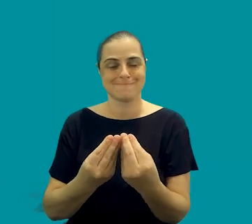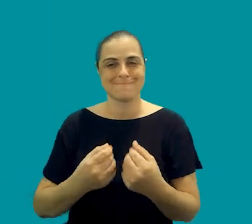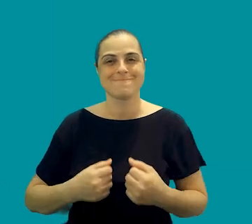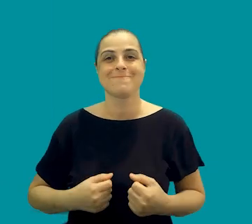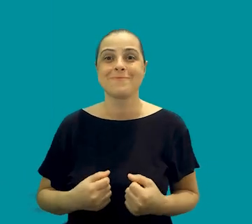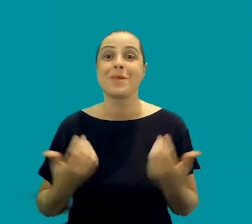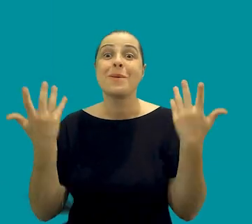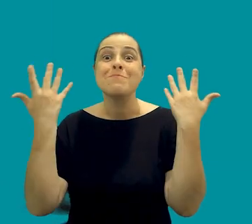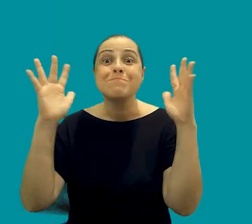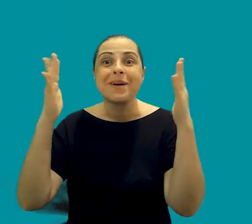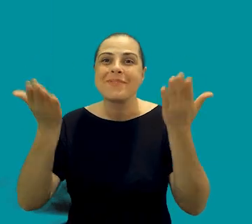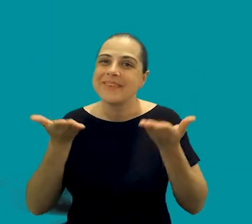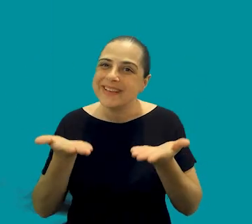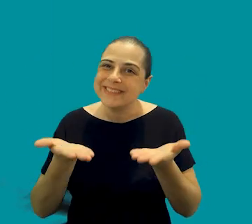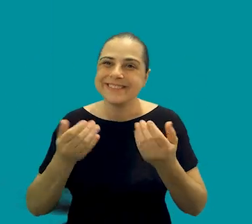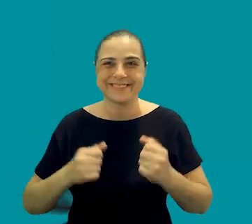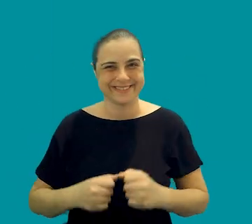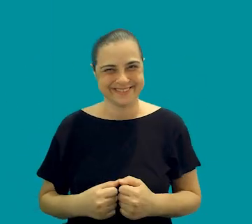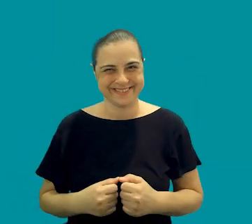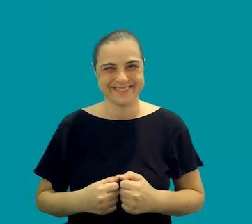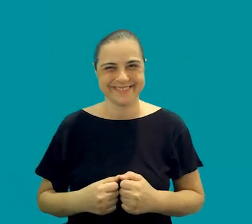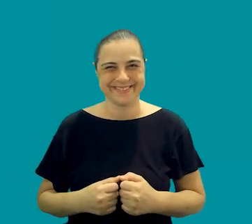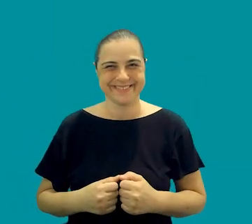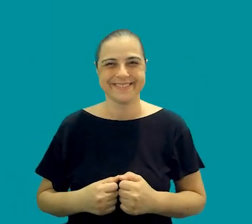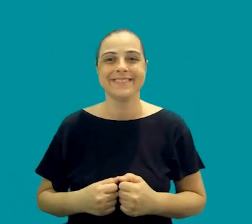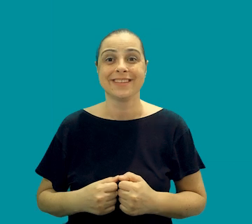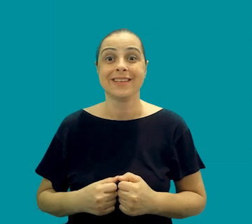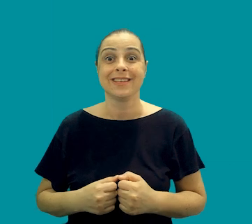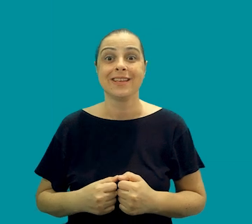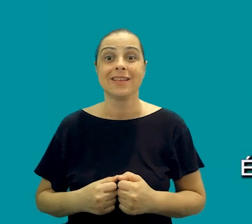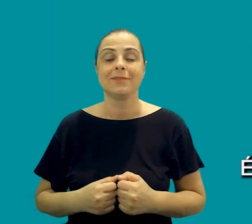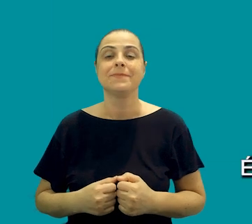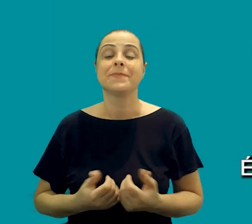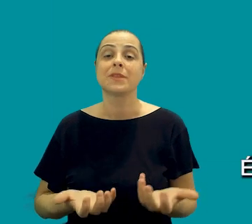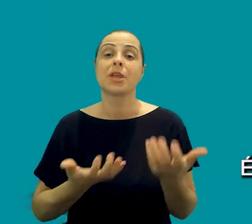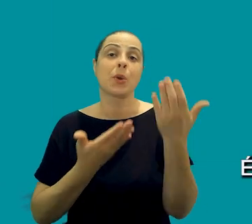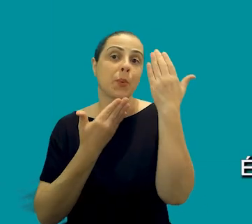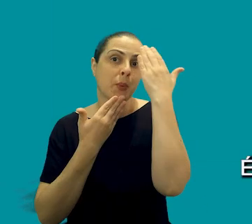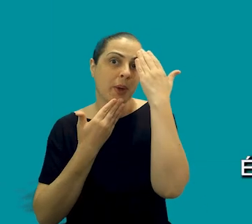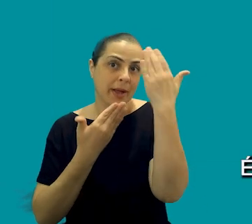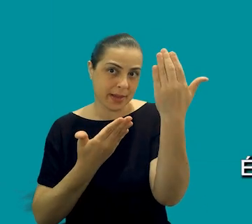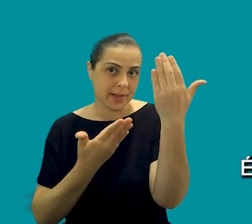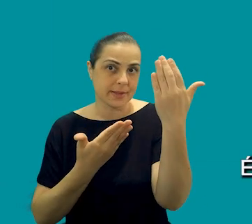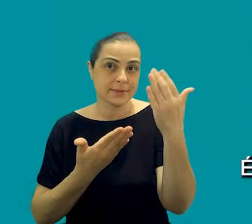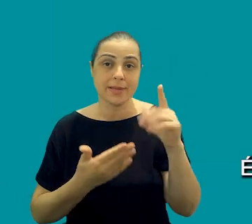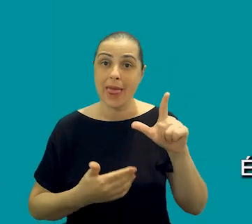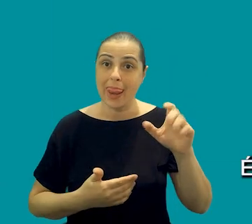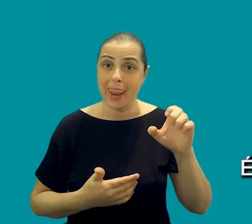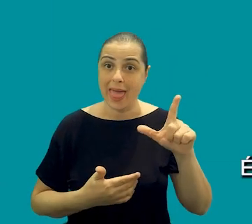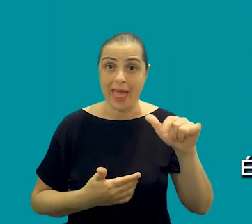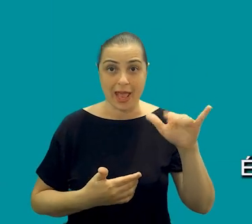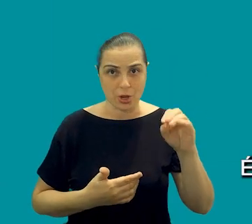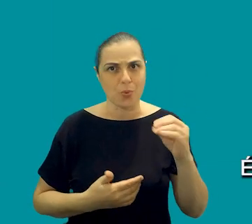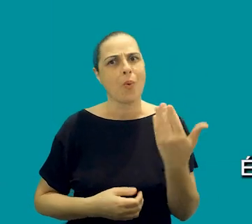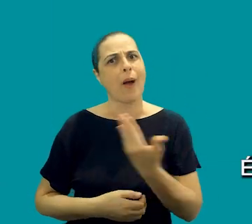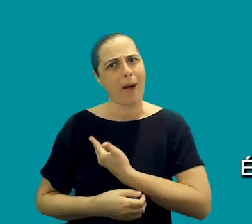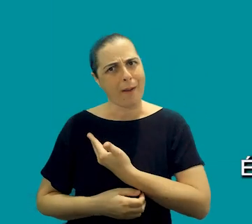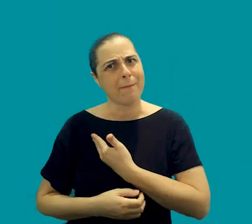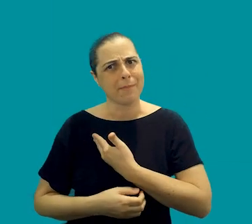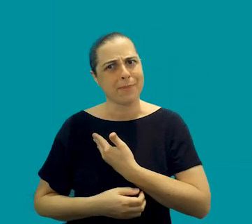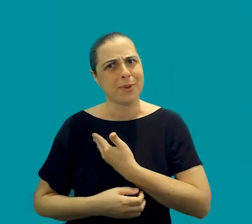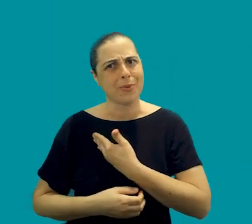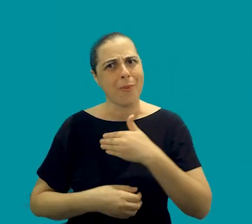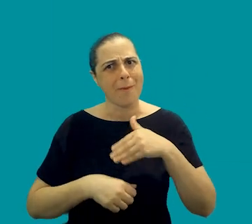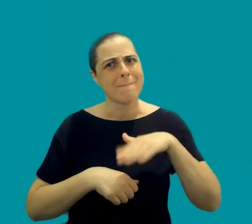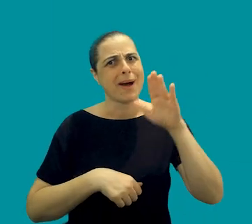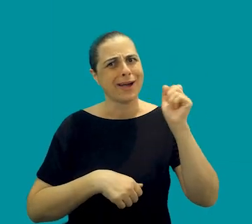Trabalho no sentido geral, né? Parabéns a vocês aí. Eu queria agradecer, o Lélio é mais de amizade do que de verdade mesmo,